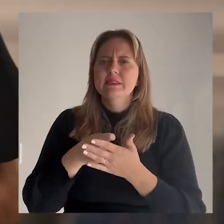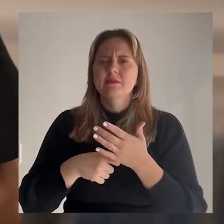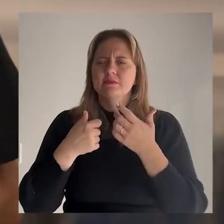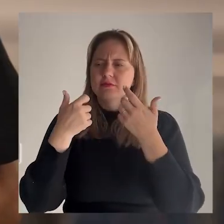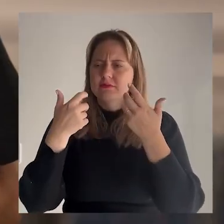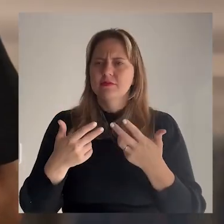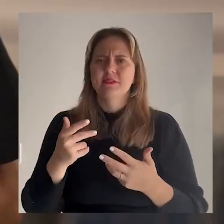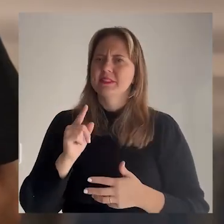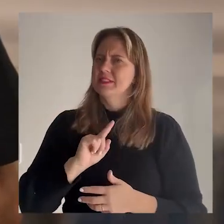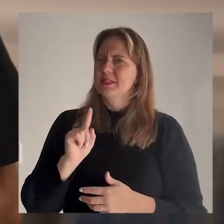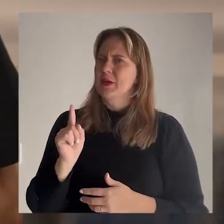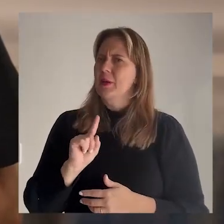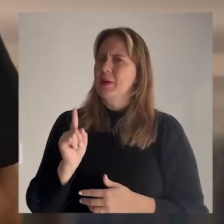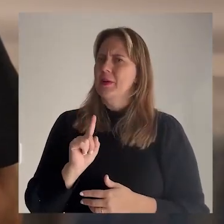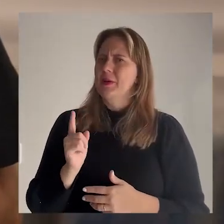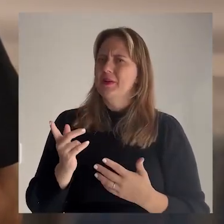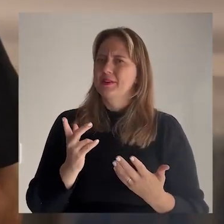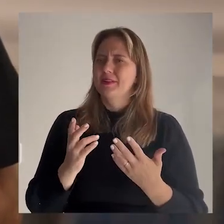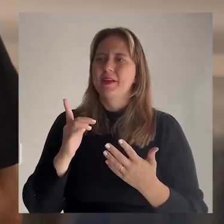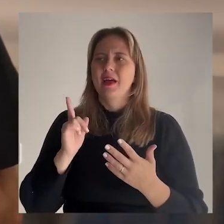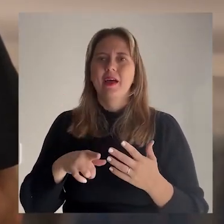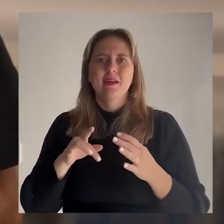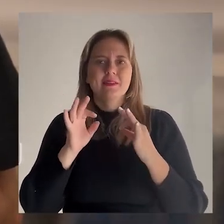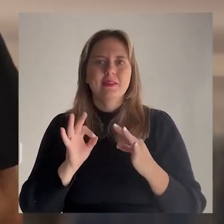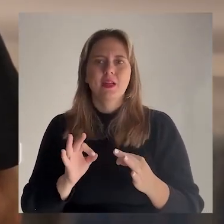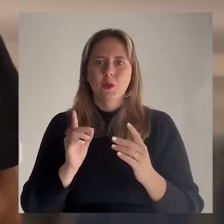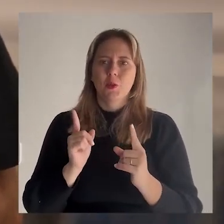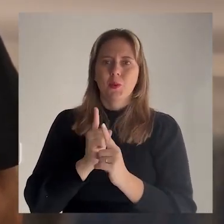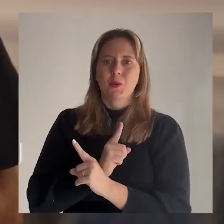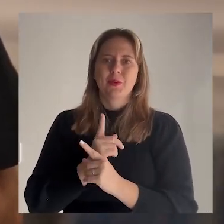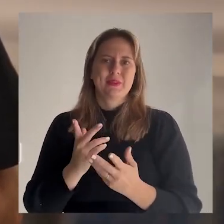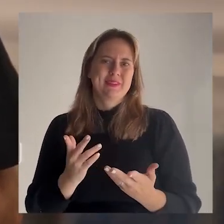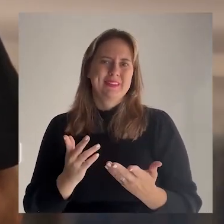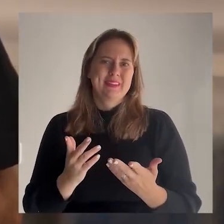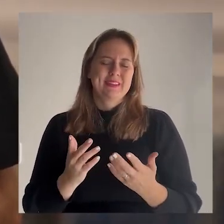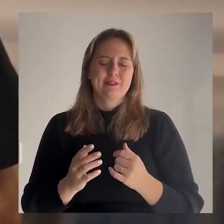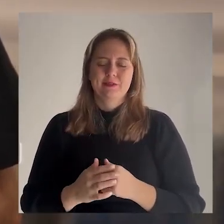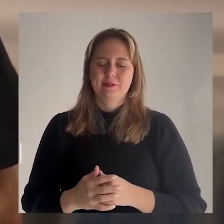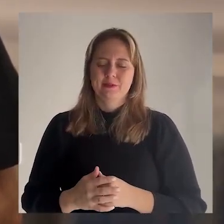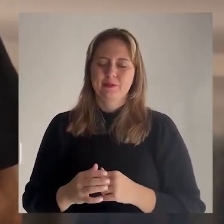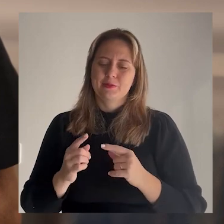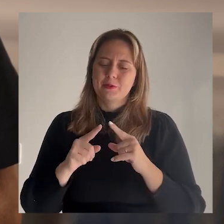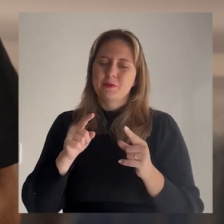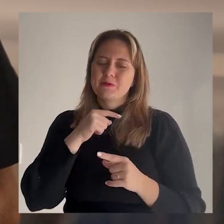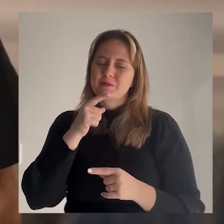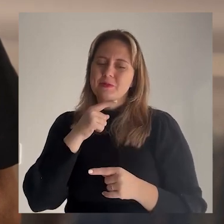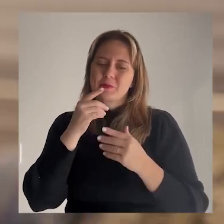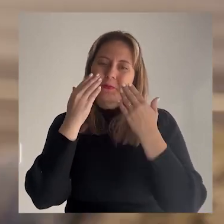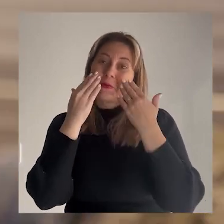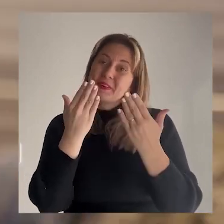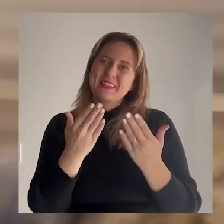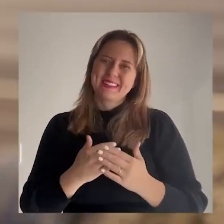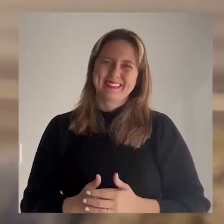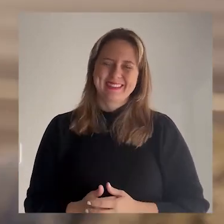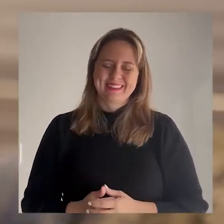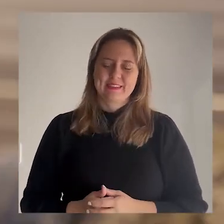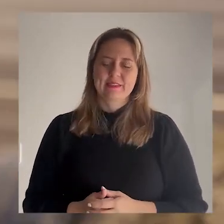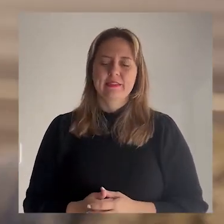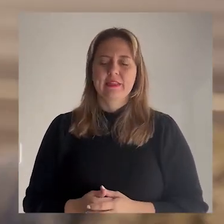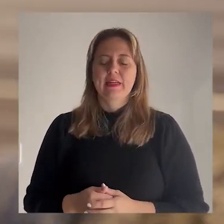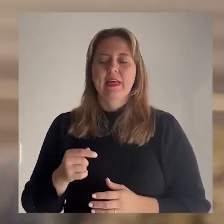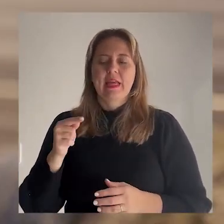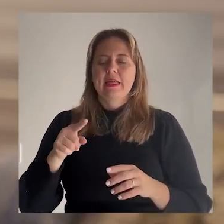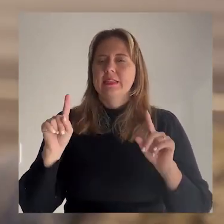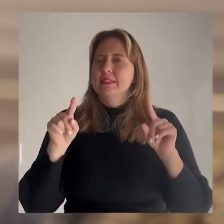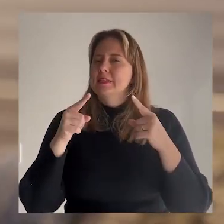que não era isso, assim, né? Era justamente o contrário, só não conseguia mostrar. Essa canção